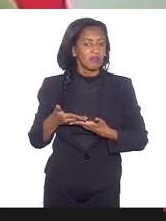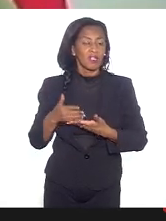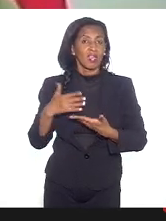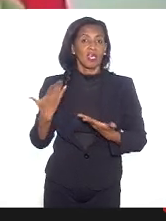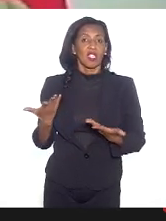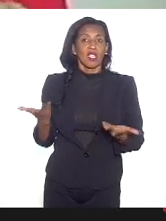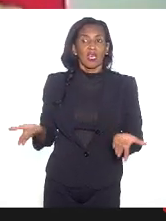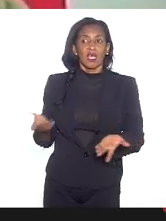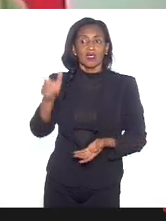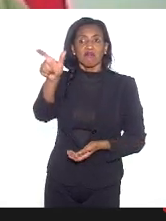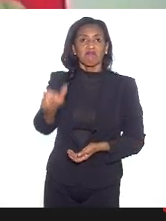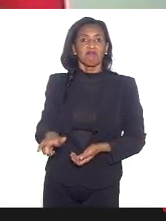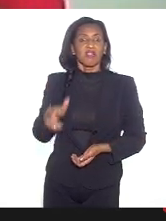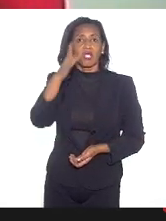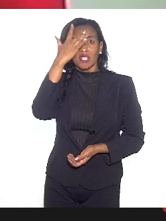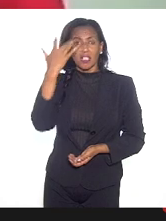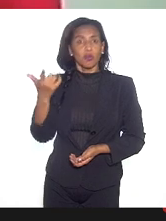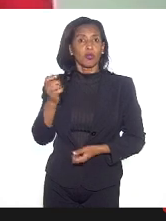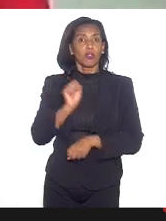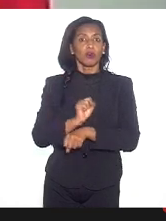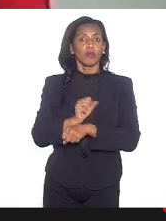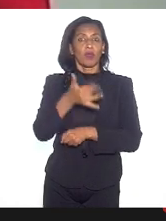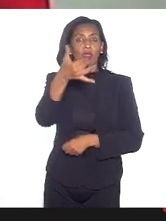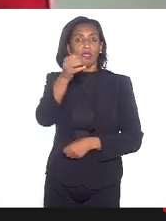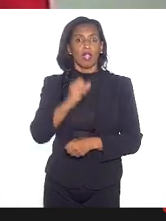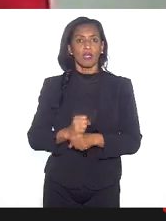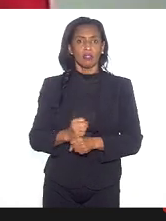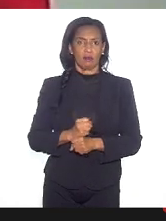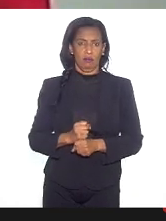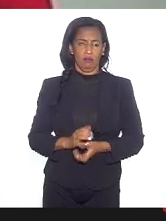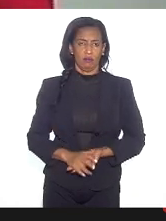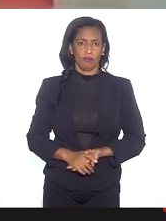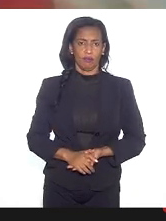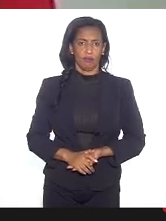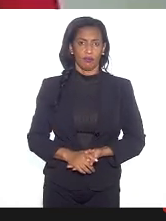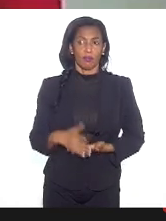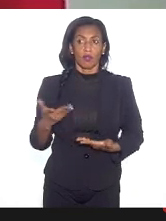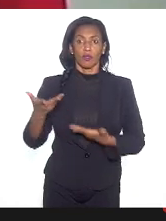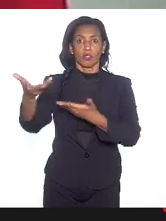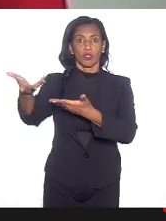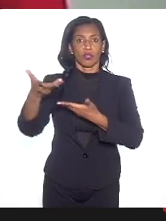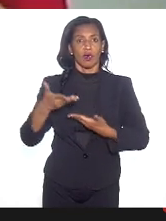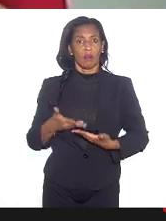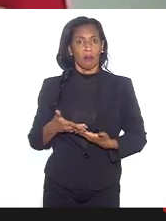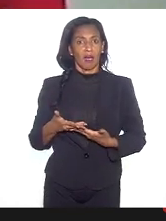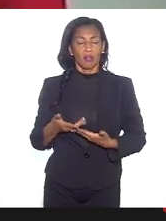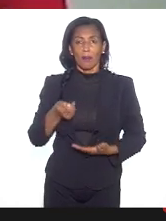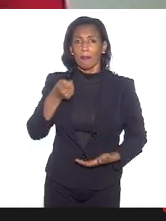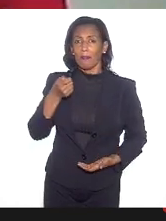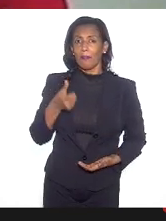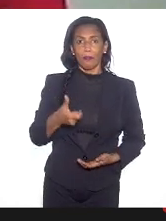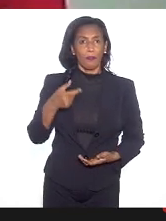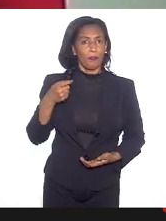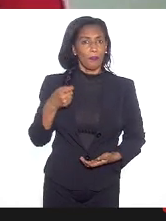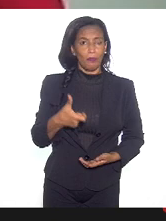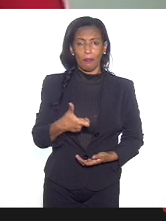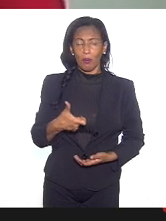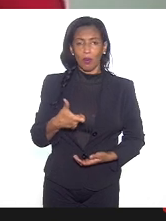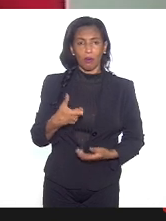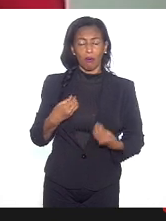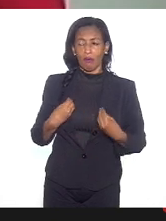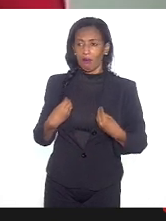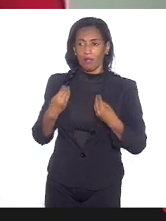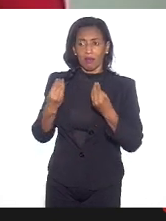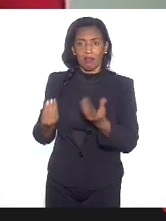esses servidores estão ouvindo isso há uma década. Serão chamados é muito pouco para a gente